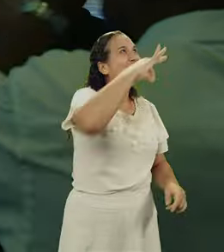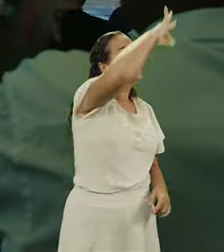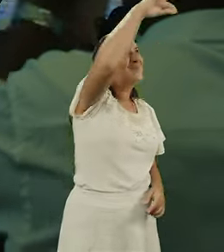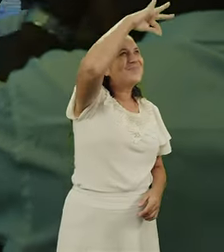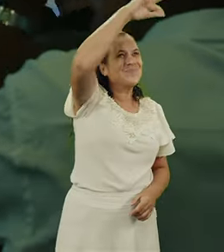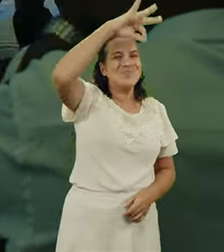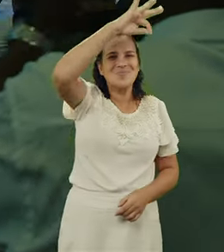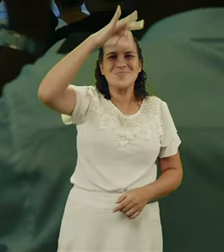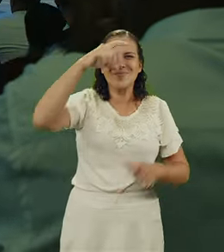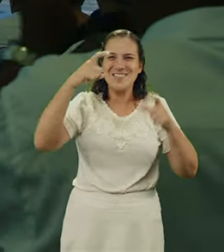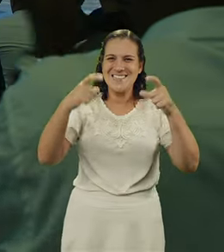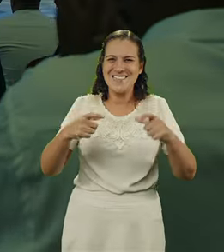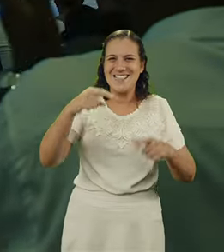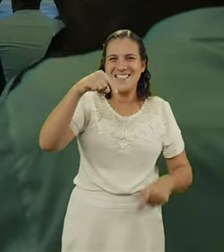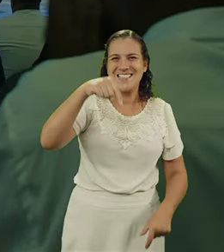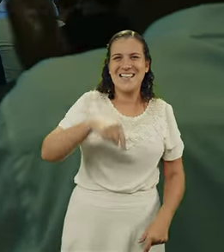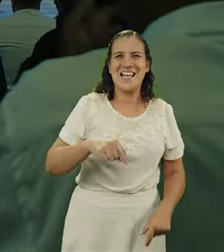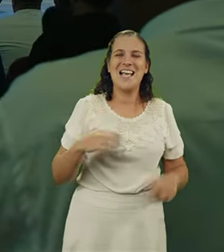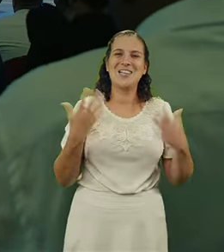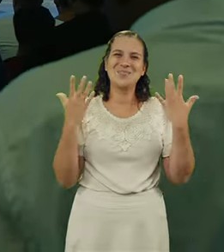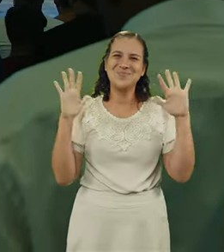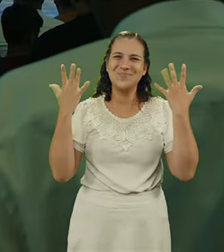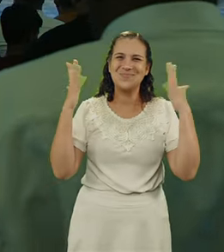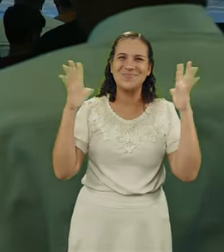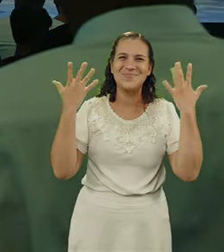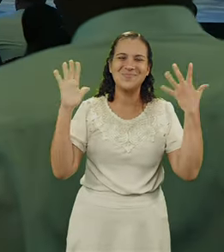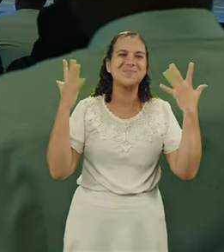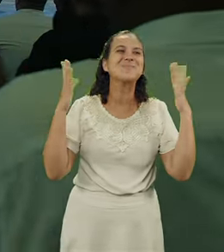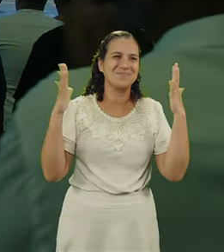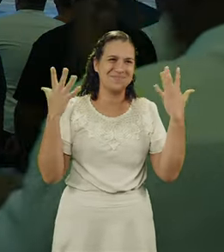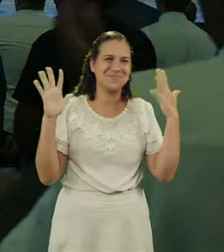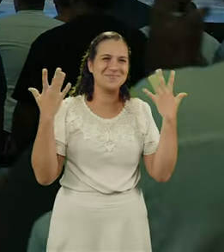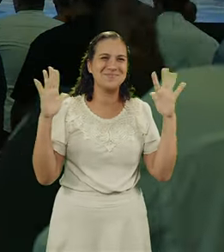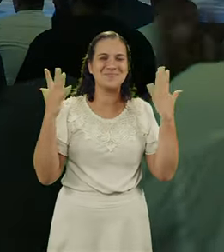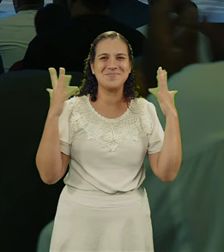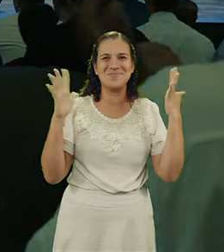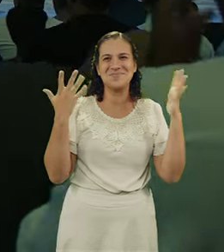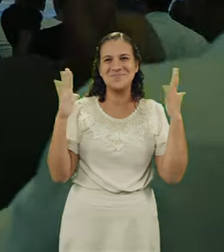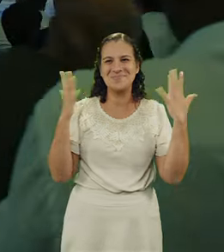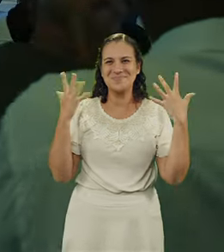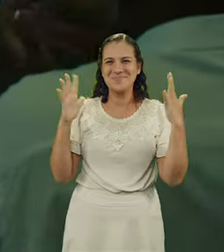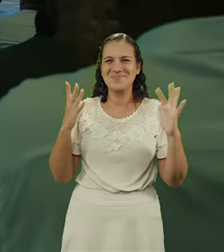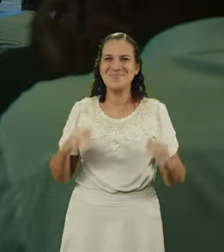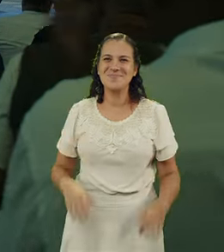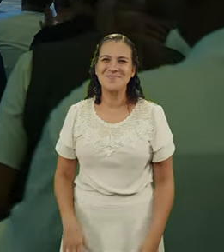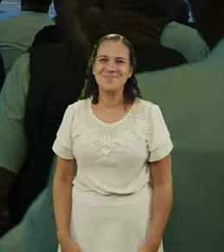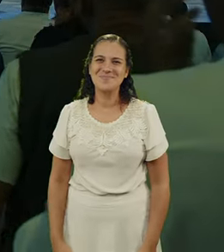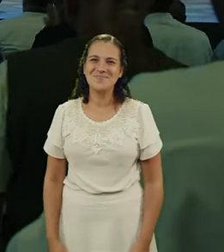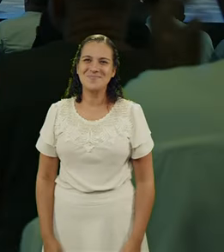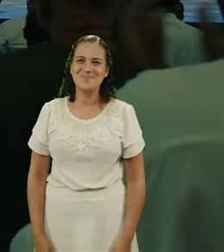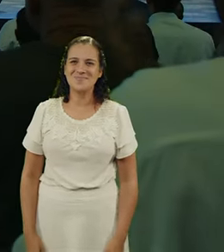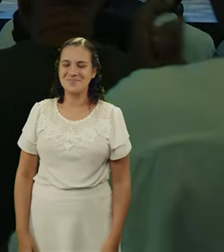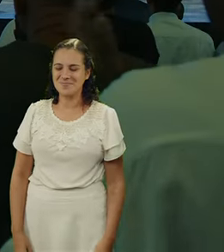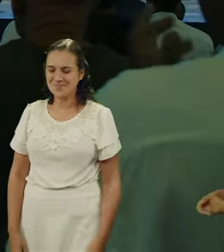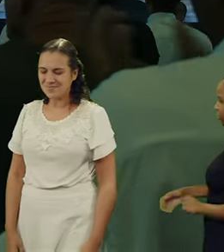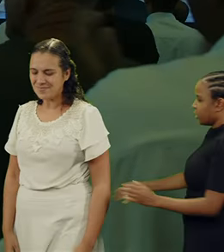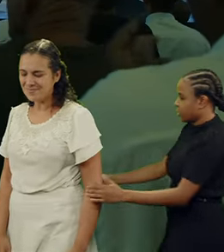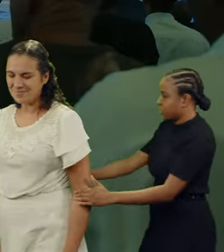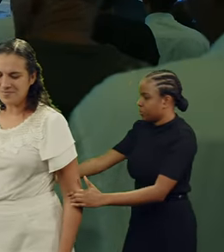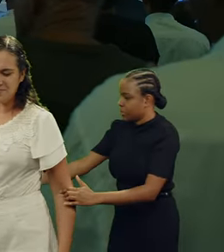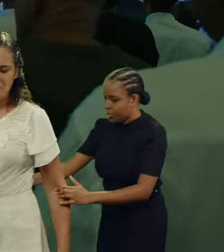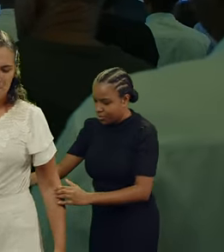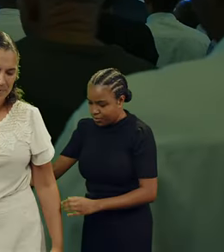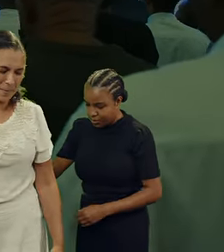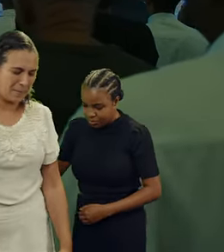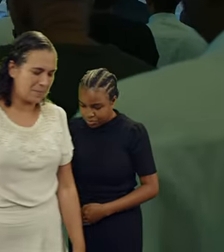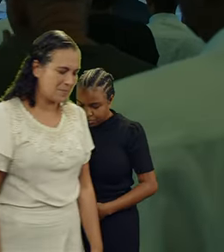lugar. Aleluia. Pode glorificar com mais palmas, com mais força. Queridos, só um minuto da